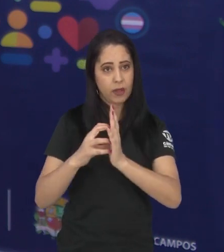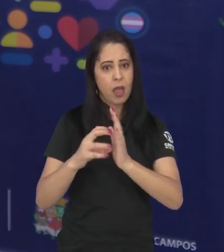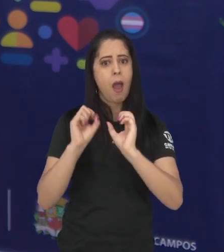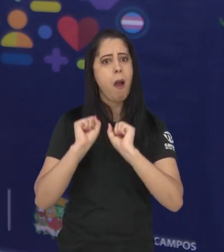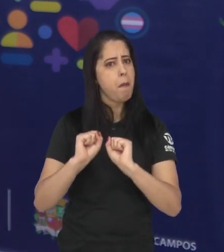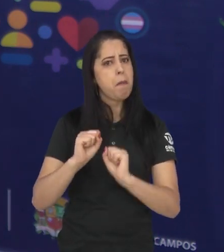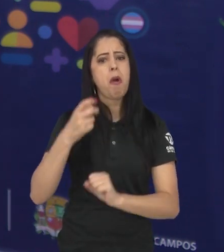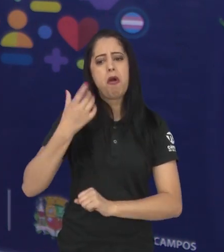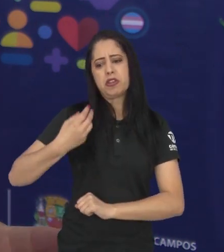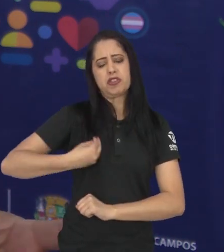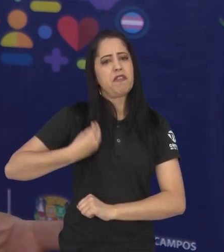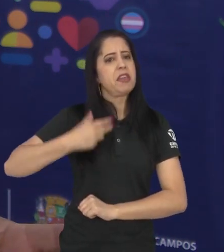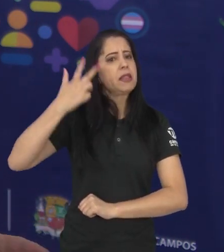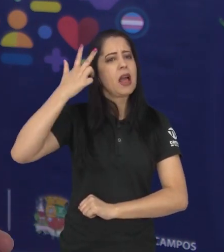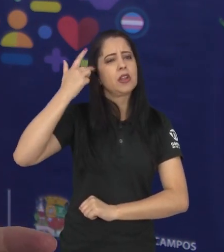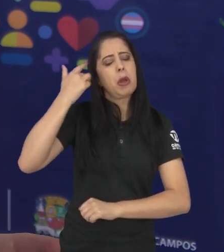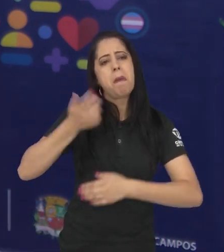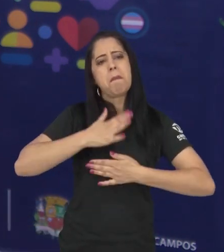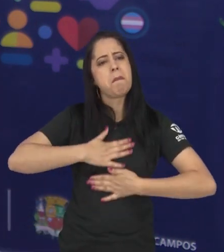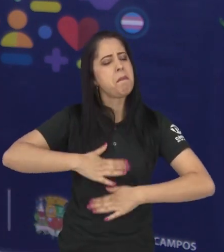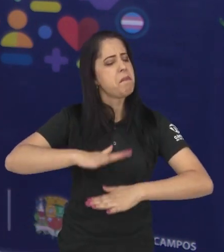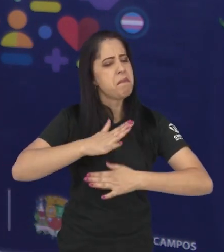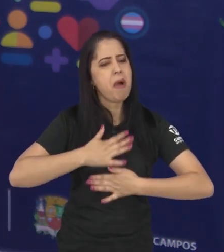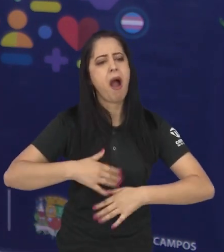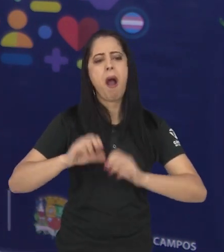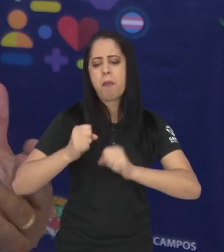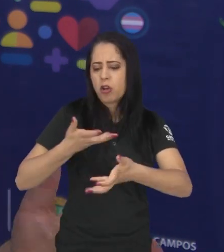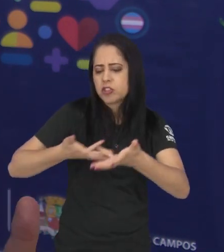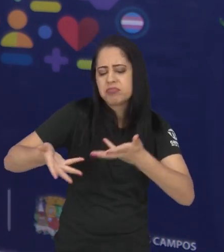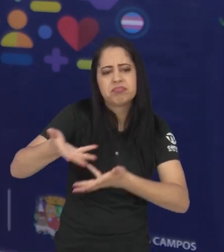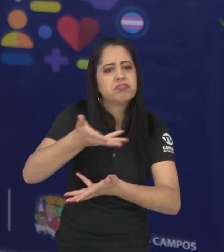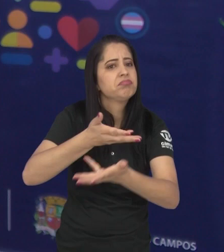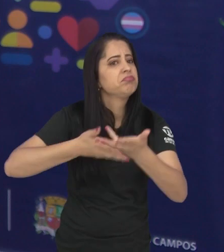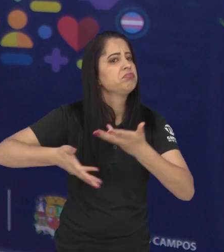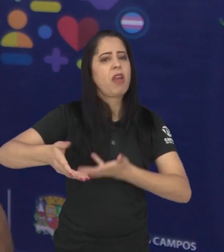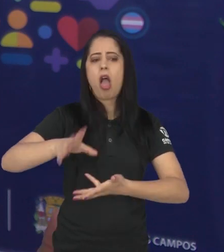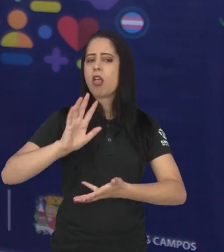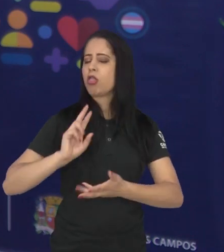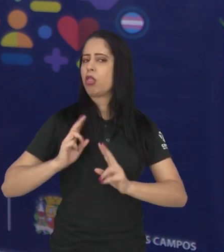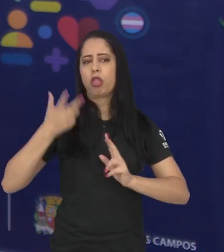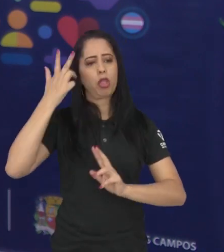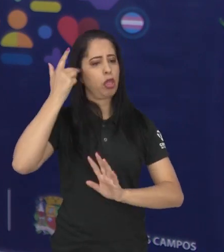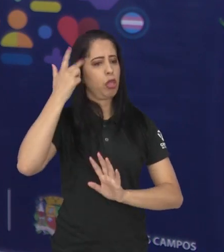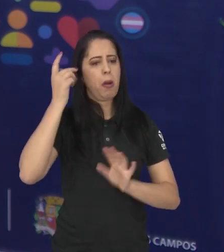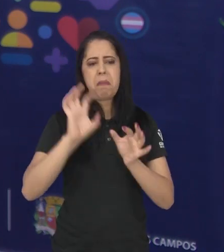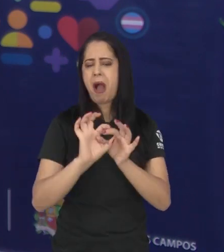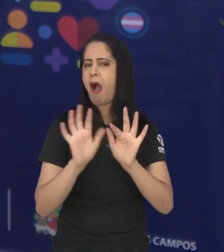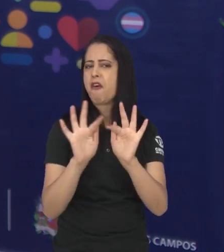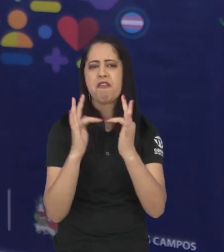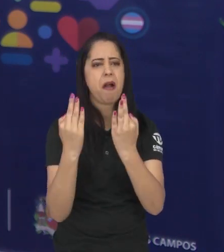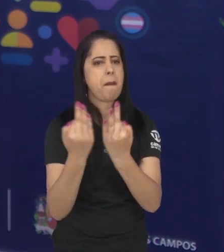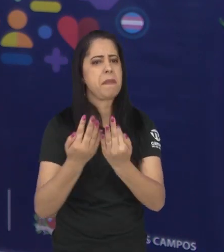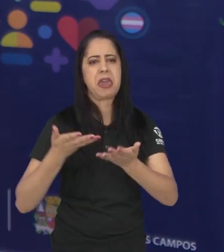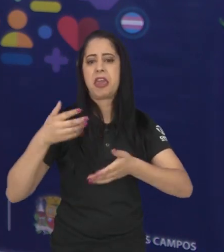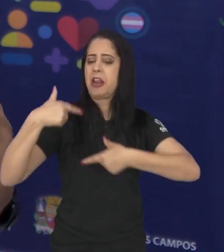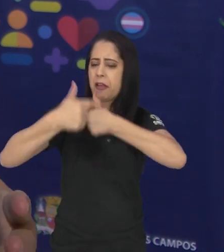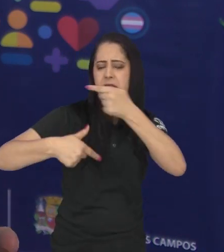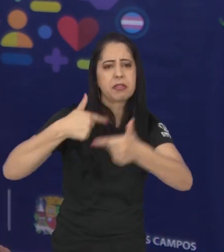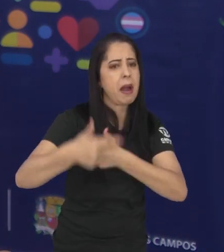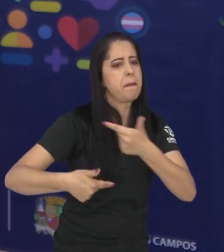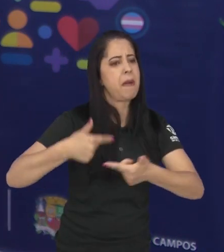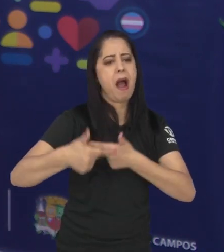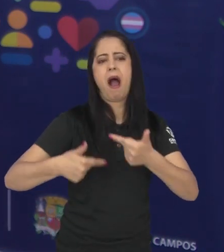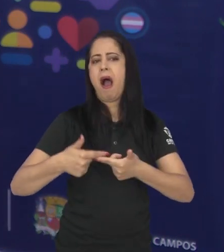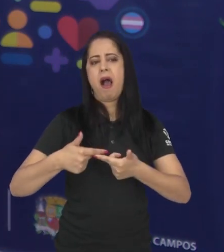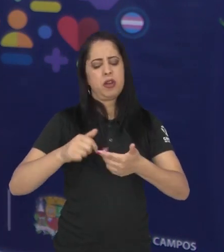vida perfeitamente tranquila, ele pode continuar o seu convívio social, o